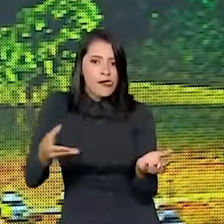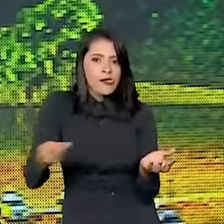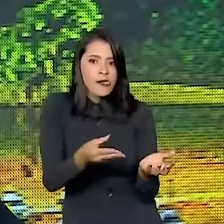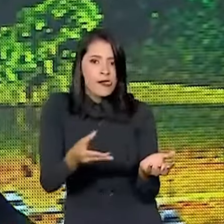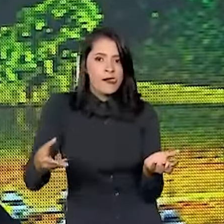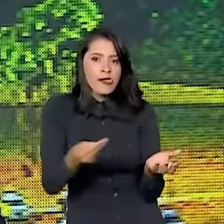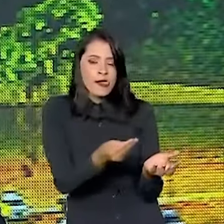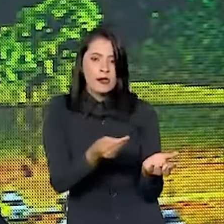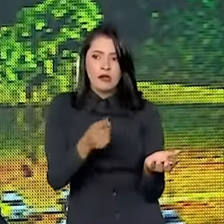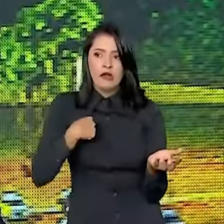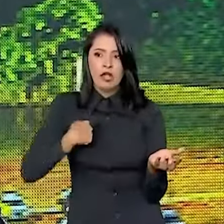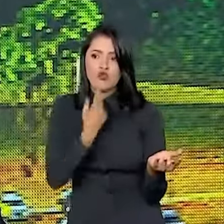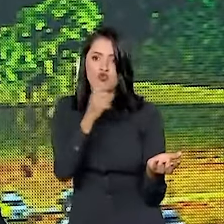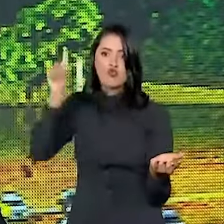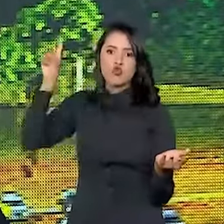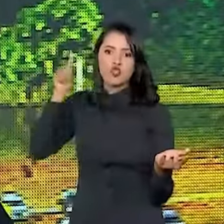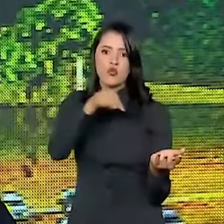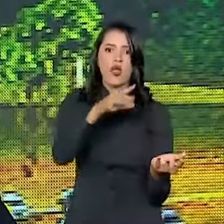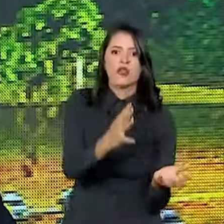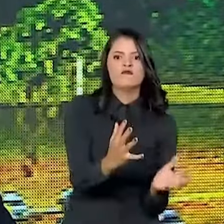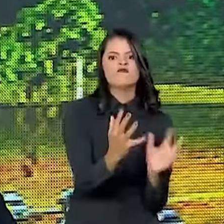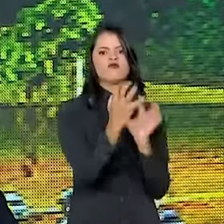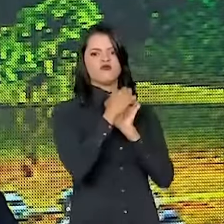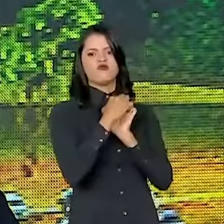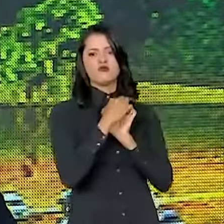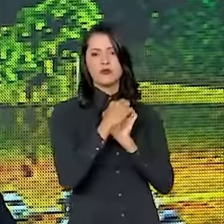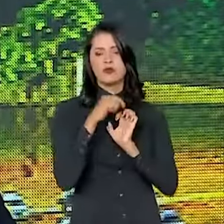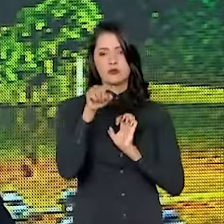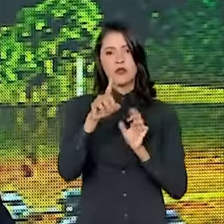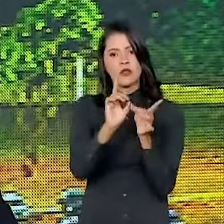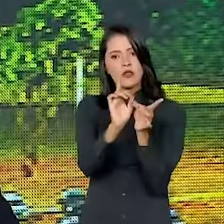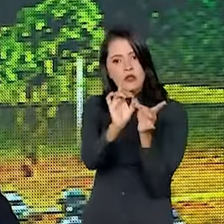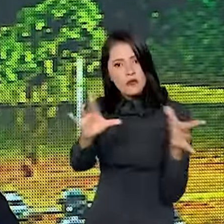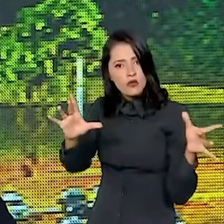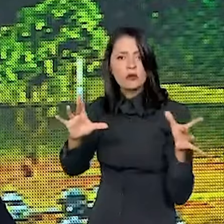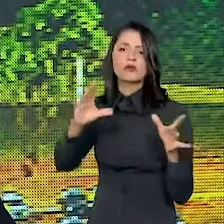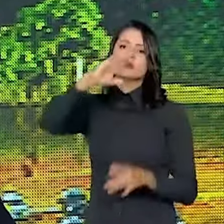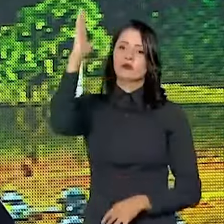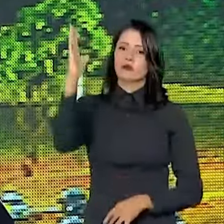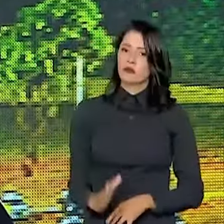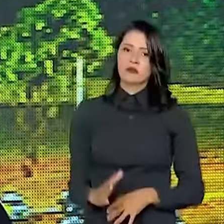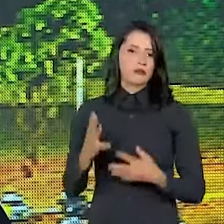último a ser devorado. A democracia brasileira